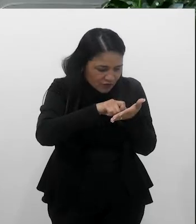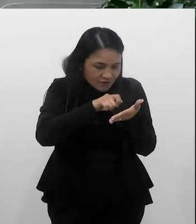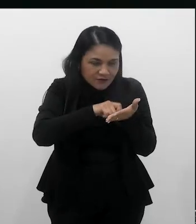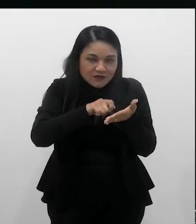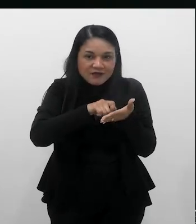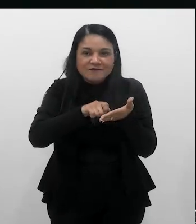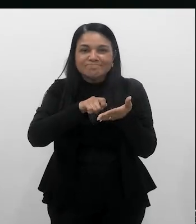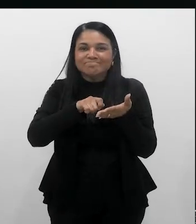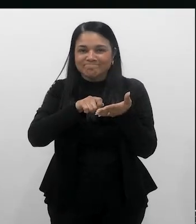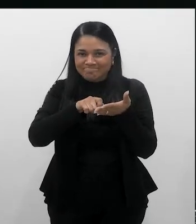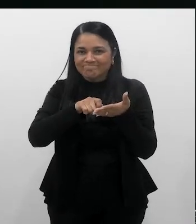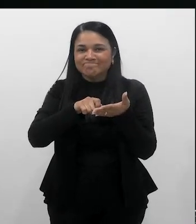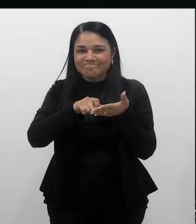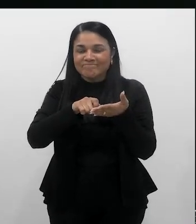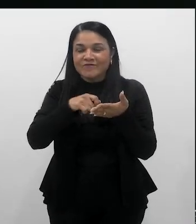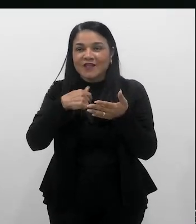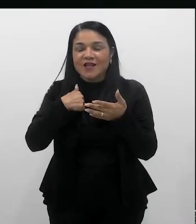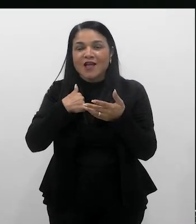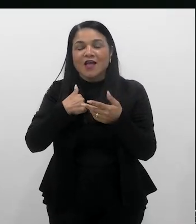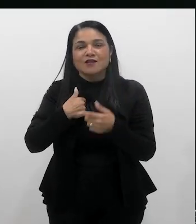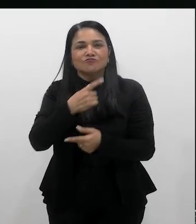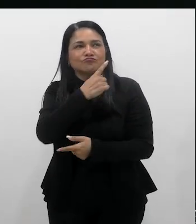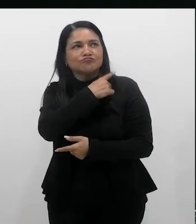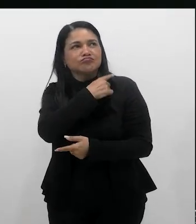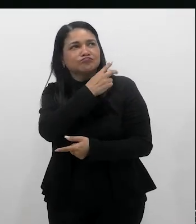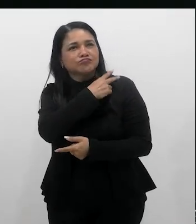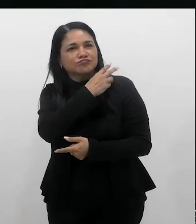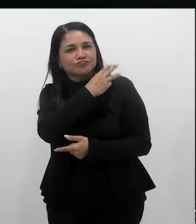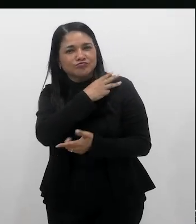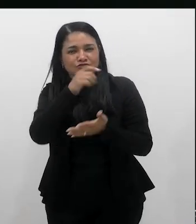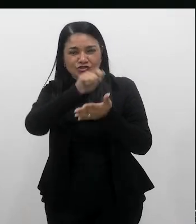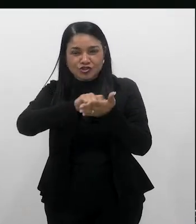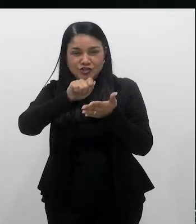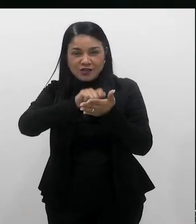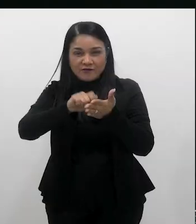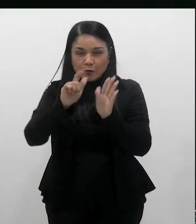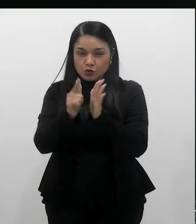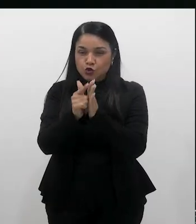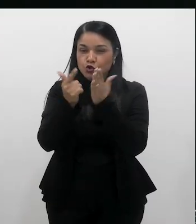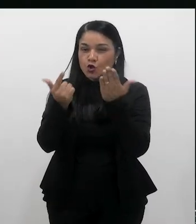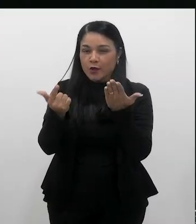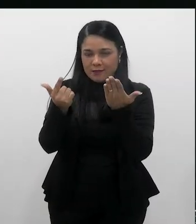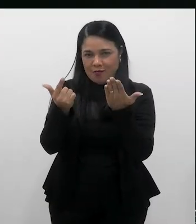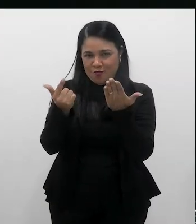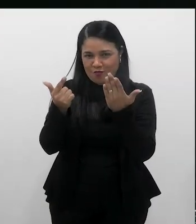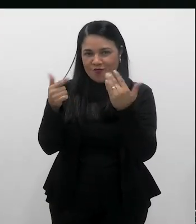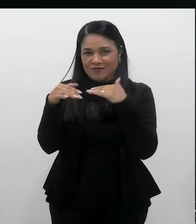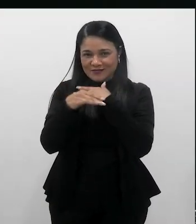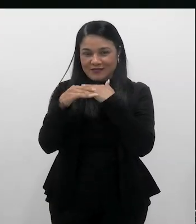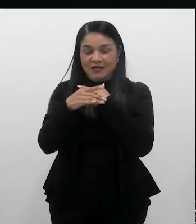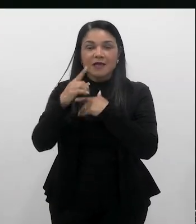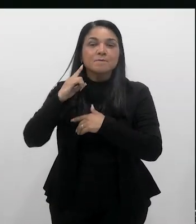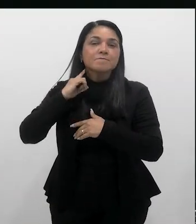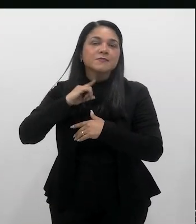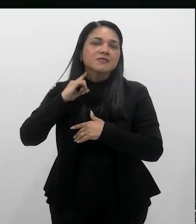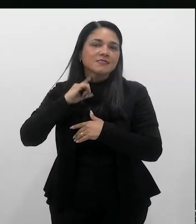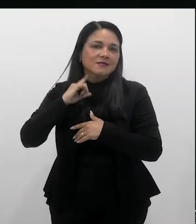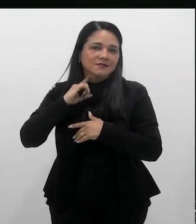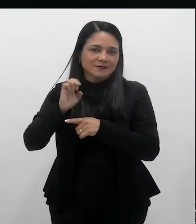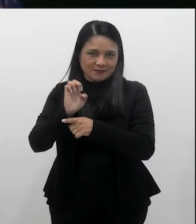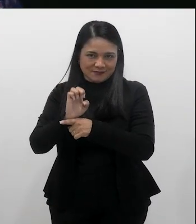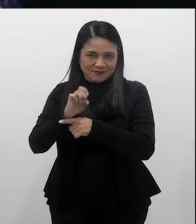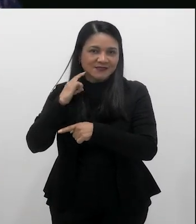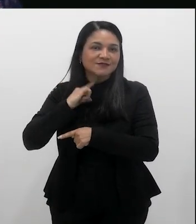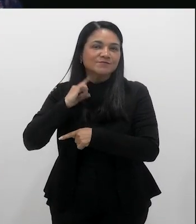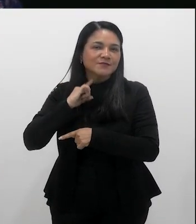Olha. Estava escrevendo. E aí, no segundo grau, escrevia para o jornal da cidade, aí já fui para Minas Gerais.